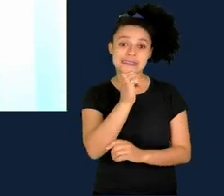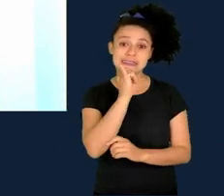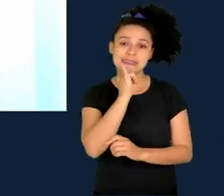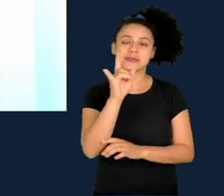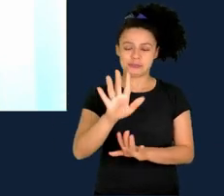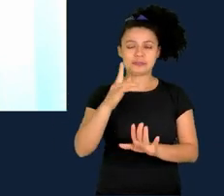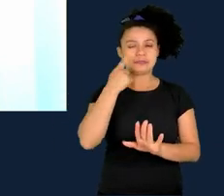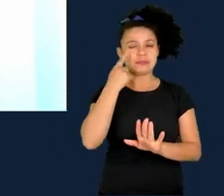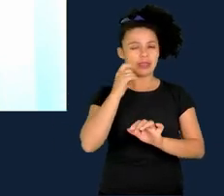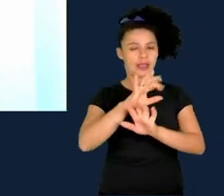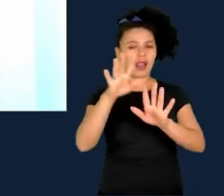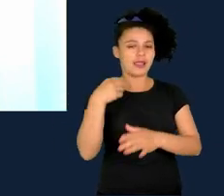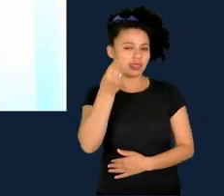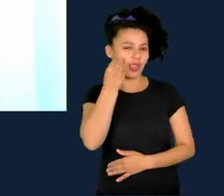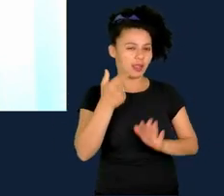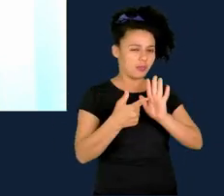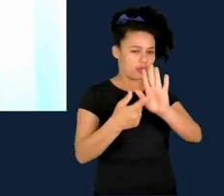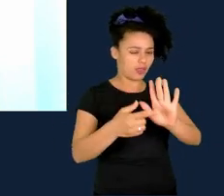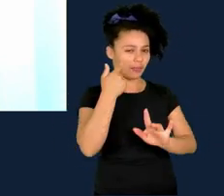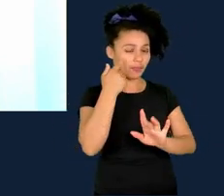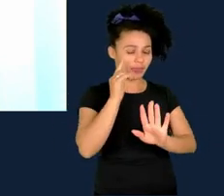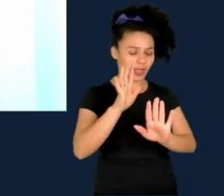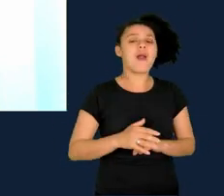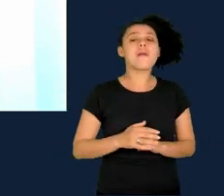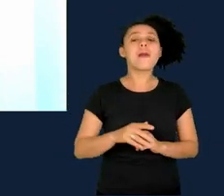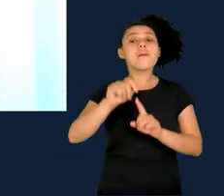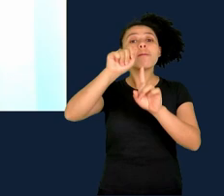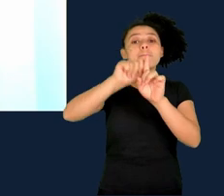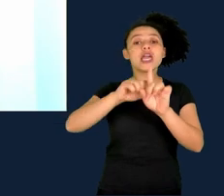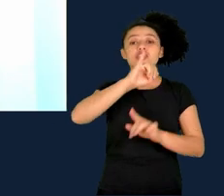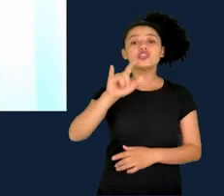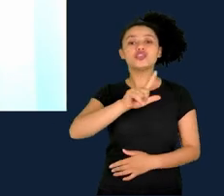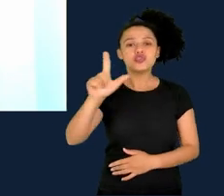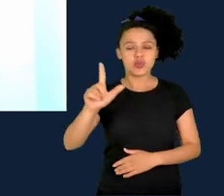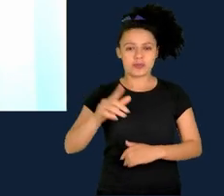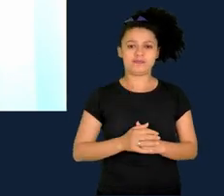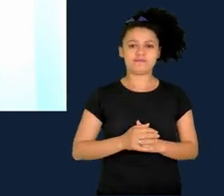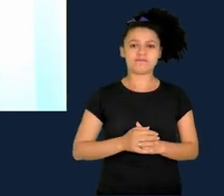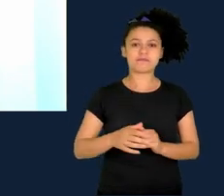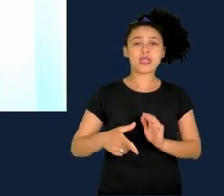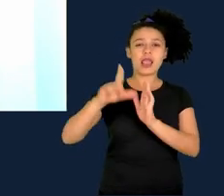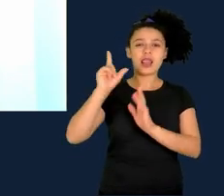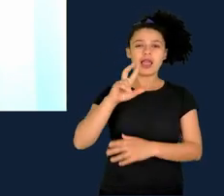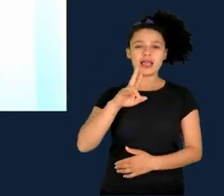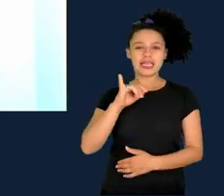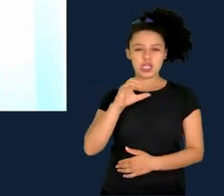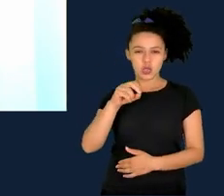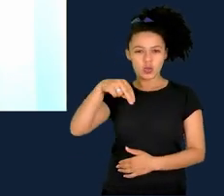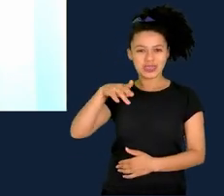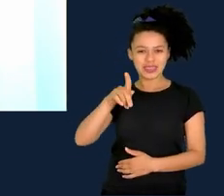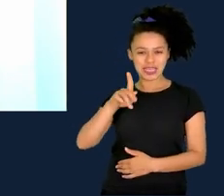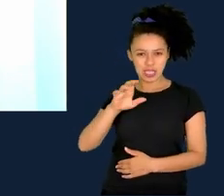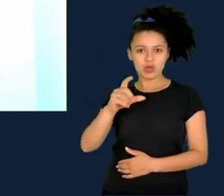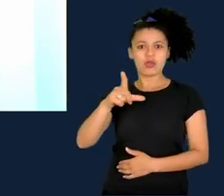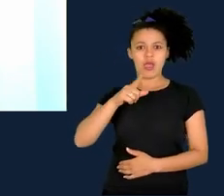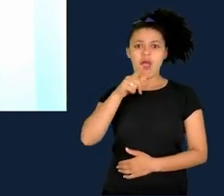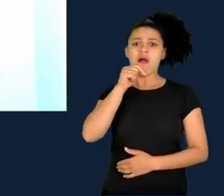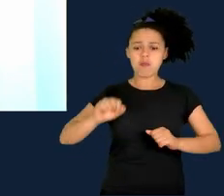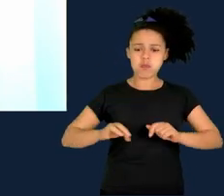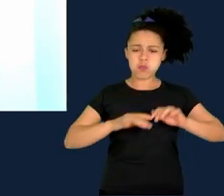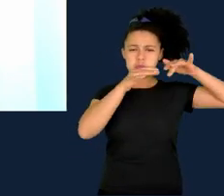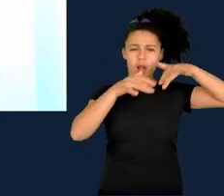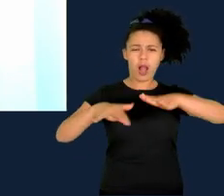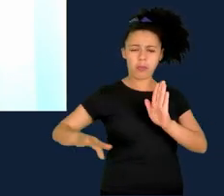agora no mês de julho, teve uma enchente que nunca teve no Rio Negro, na qual teve muitas perdas de roças,